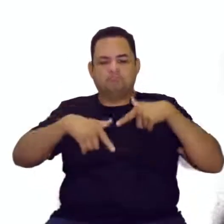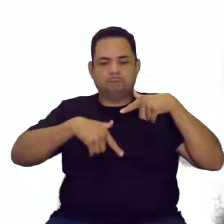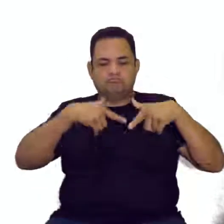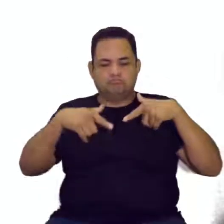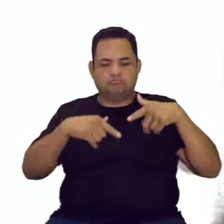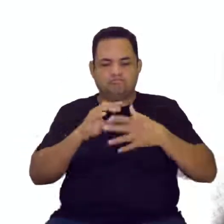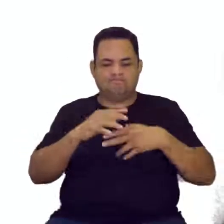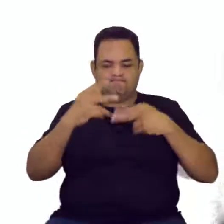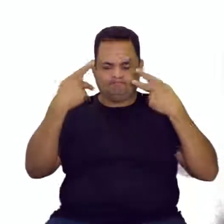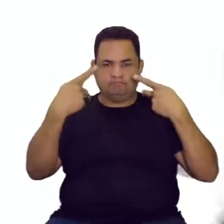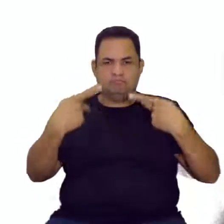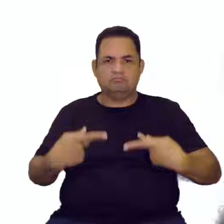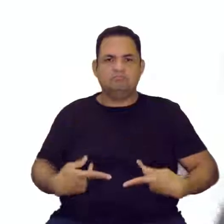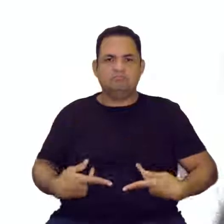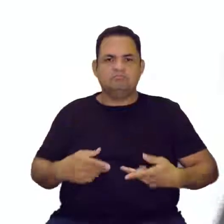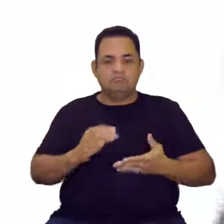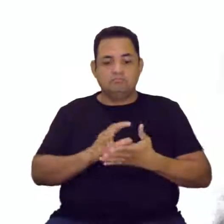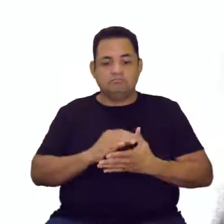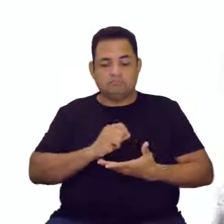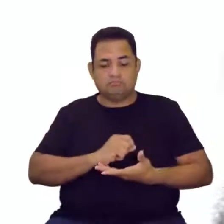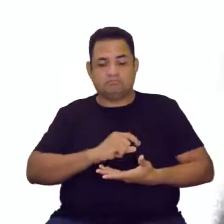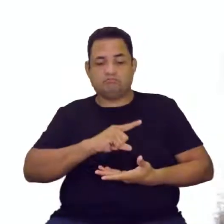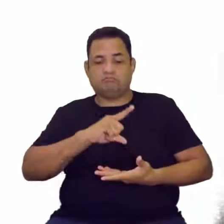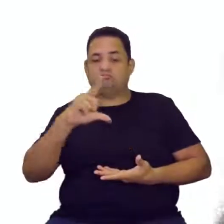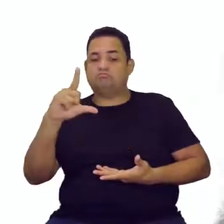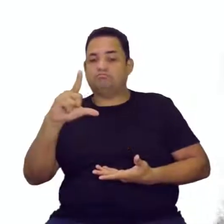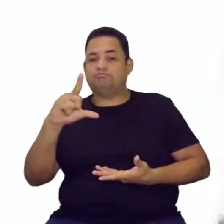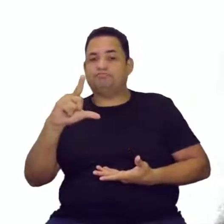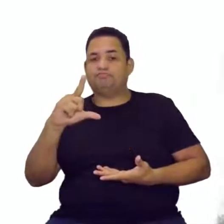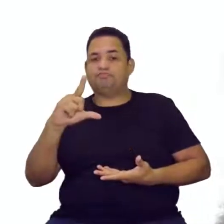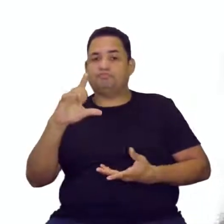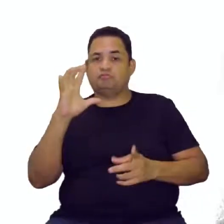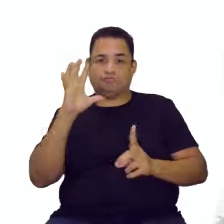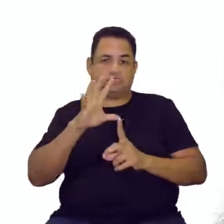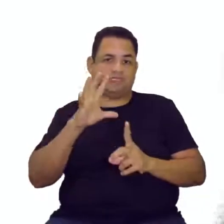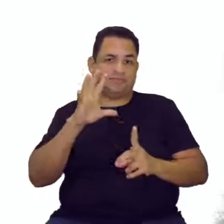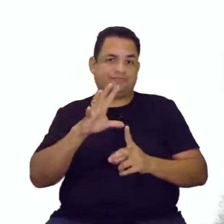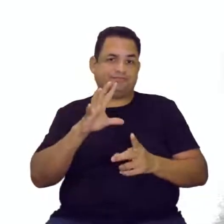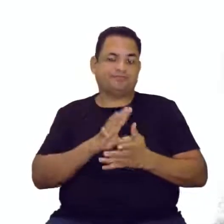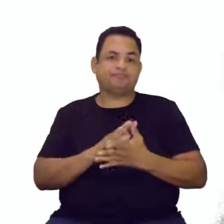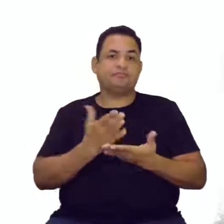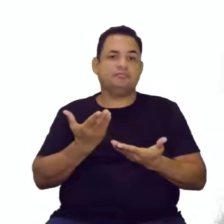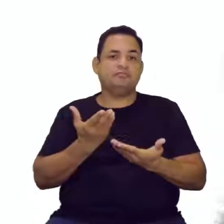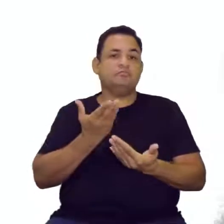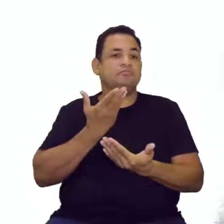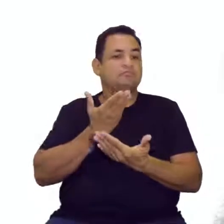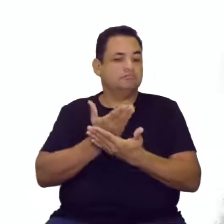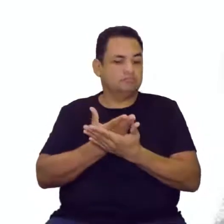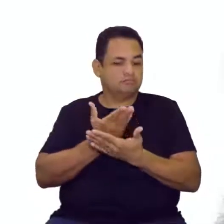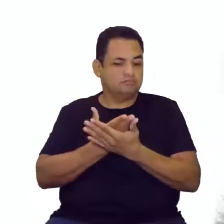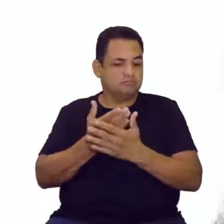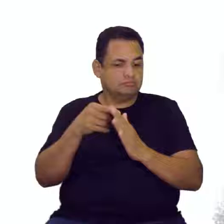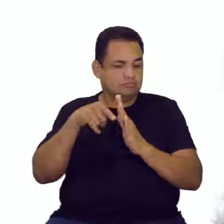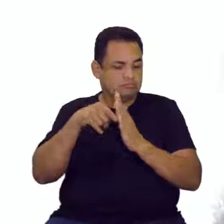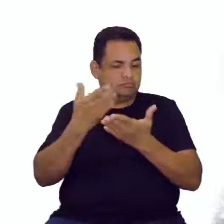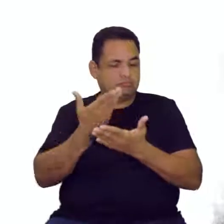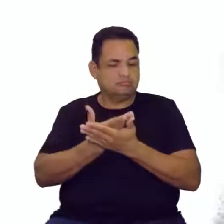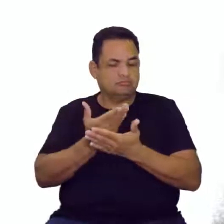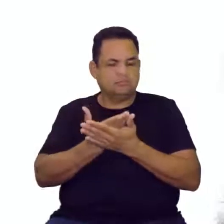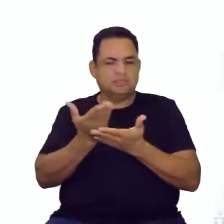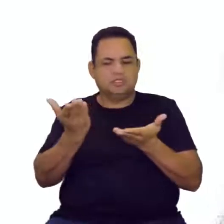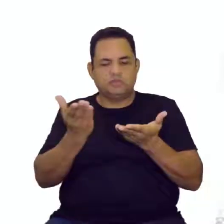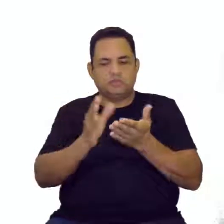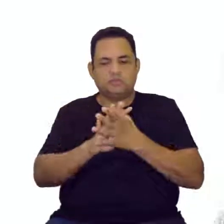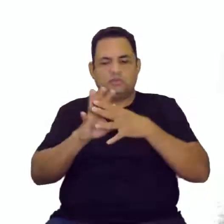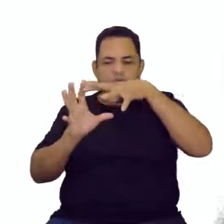que intensificam o seu efeito. Esse estudo que a gente fala sobre a camada de ozônio,